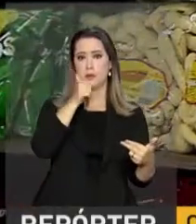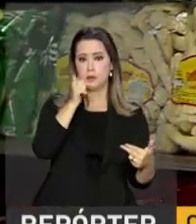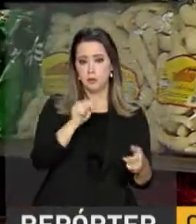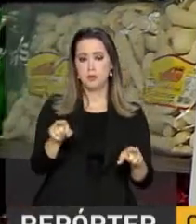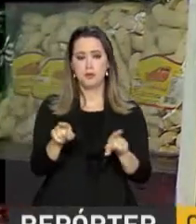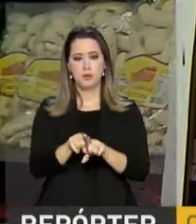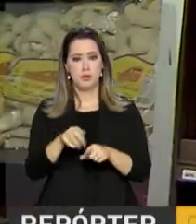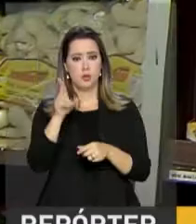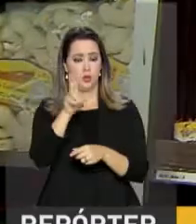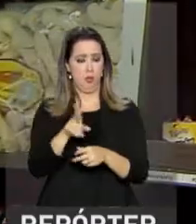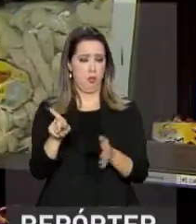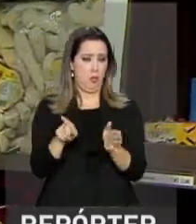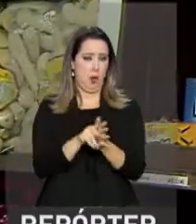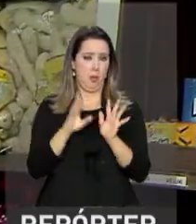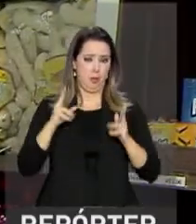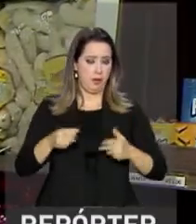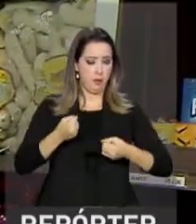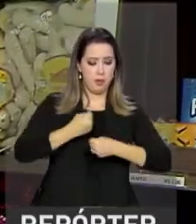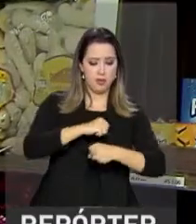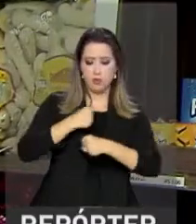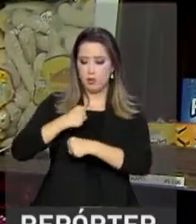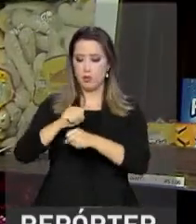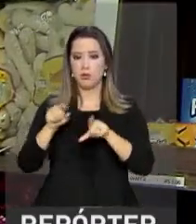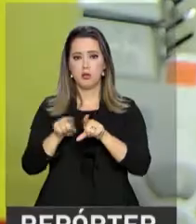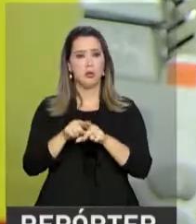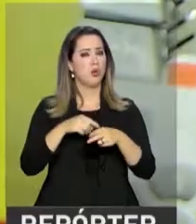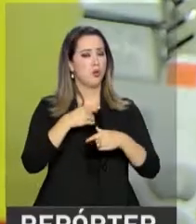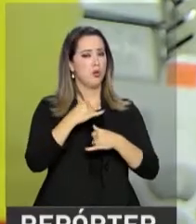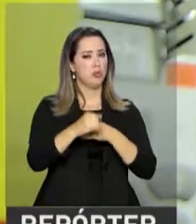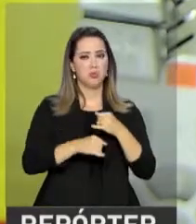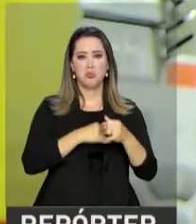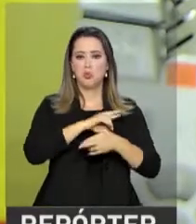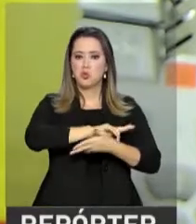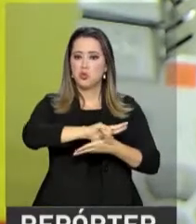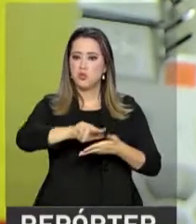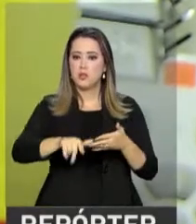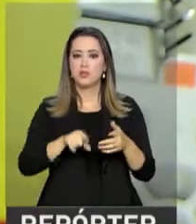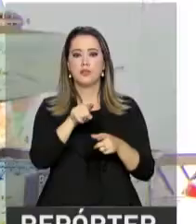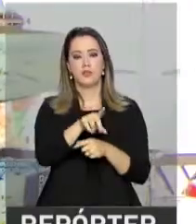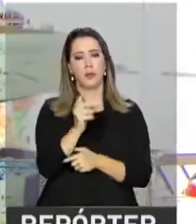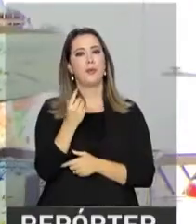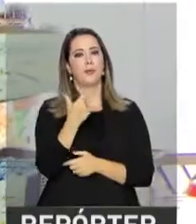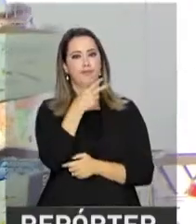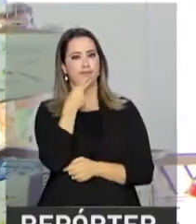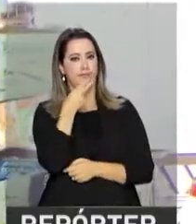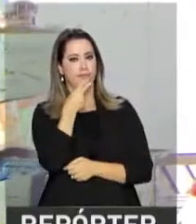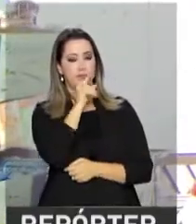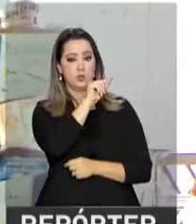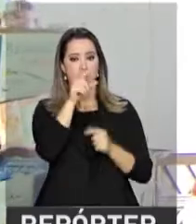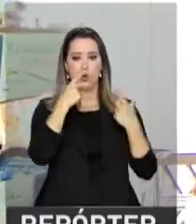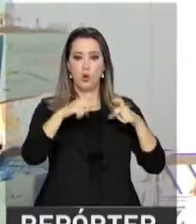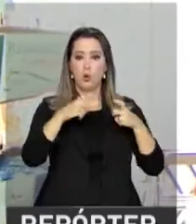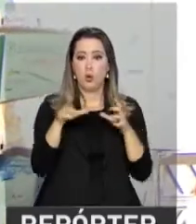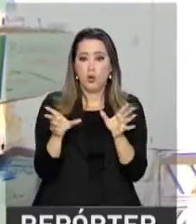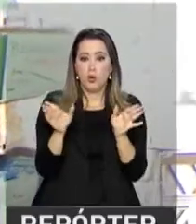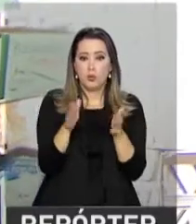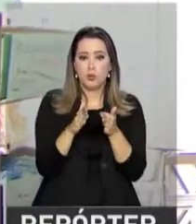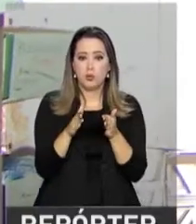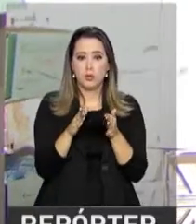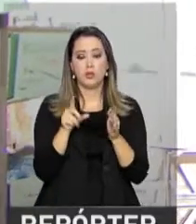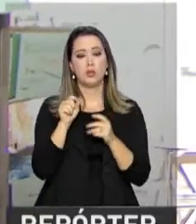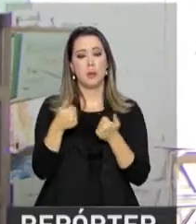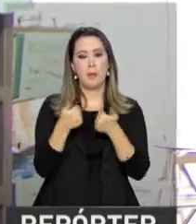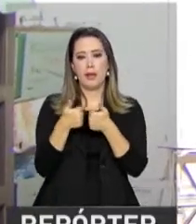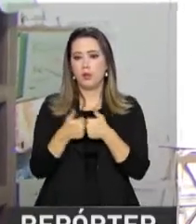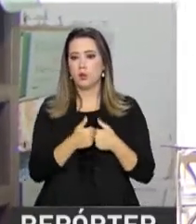produtos de higiene e limpeza e eletrônicos e claro cigarros como o espaço é pequeno os produtos ficam